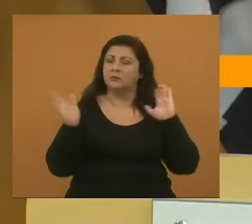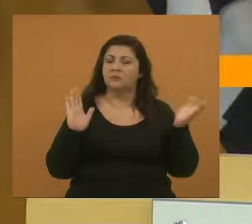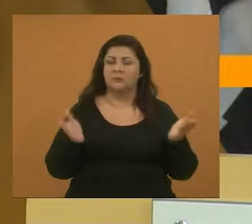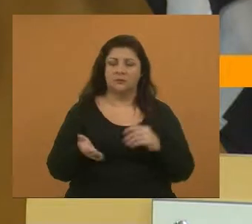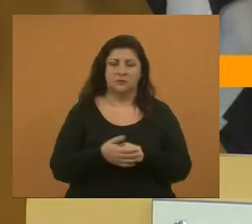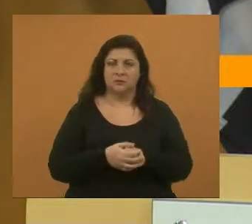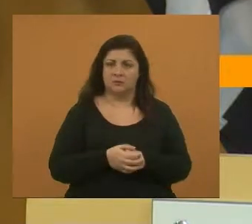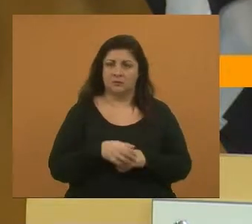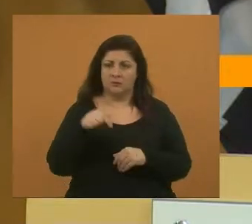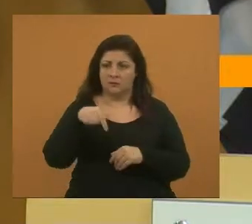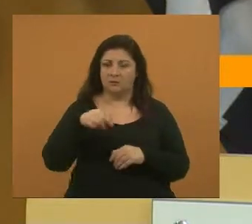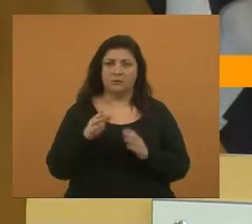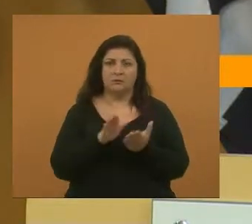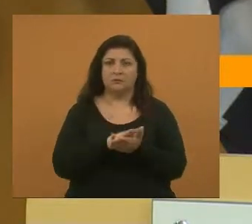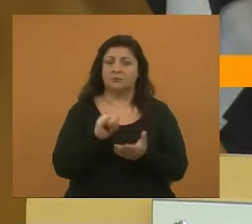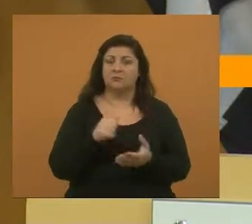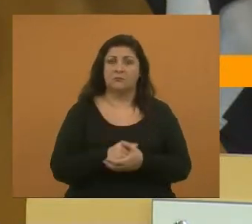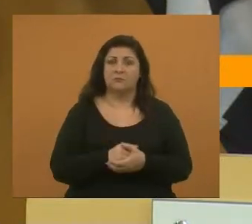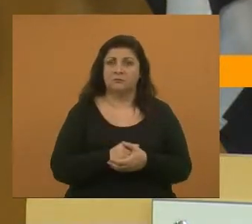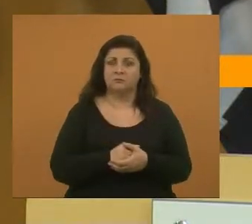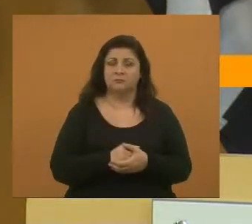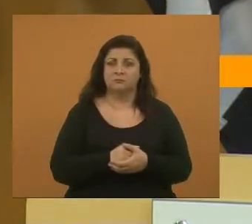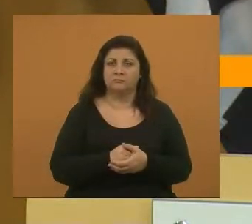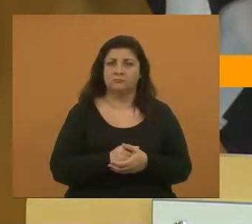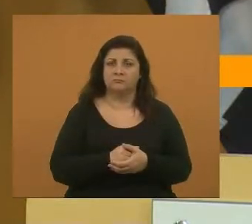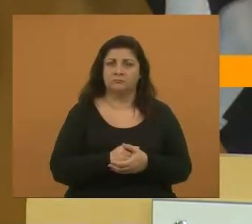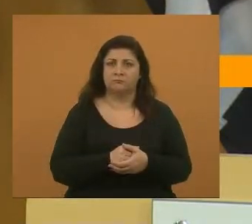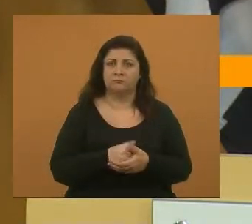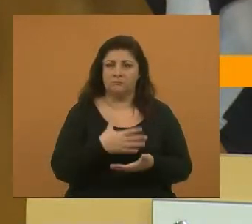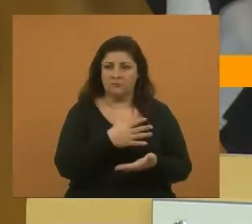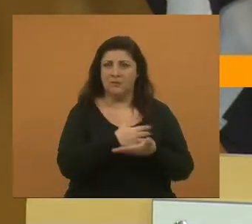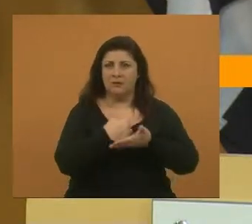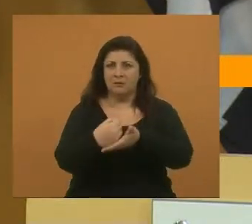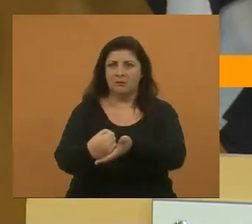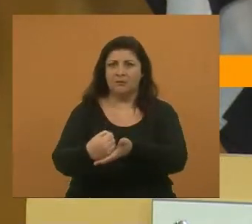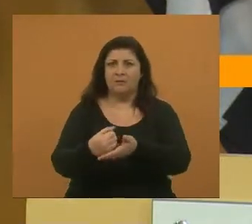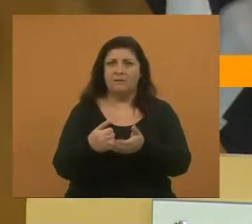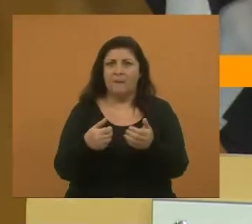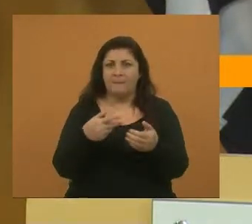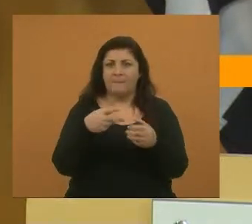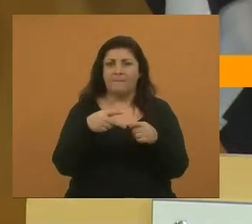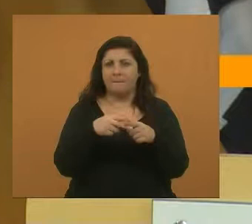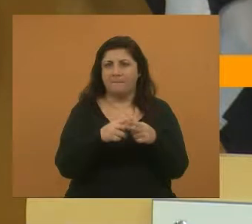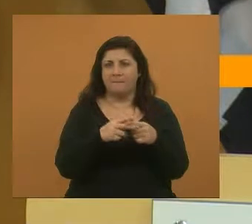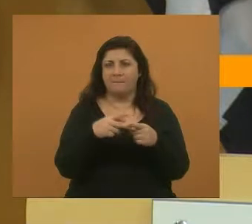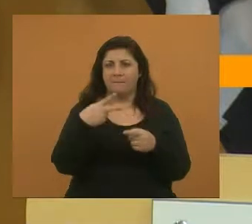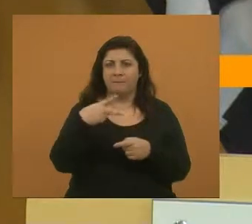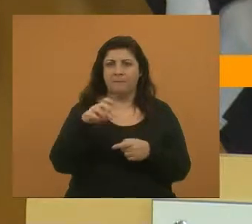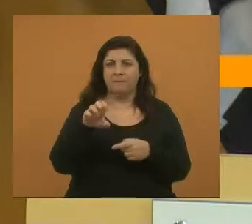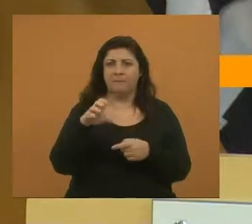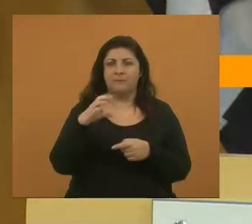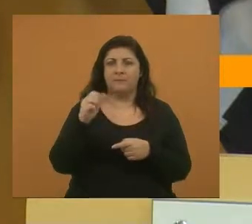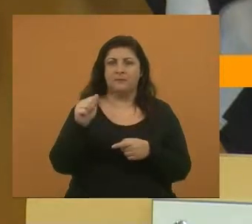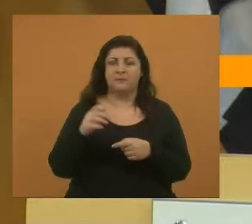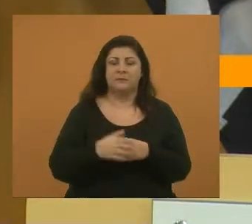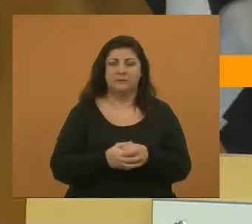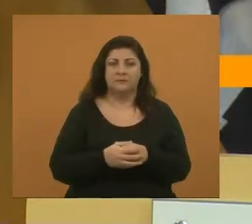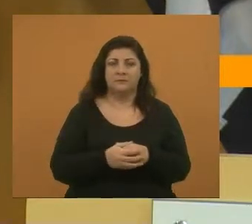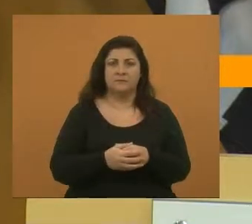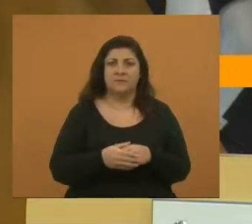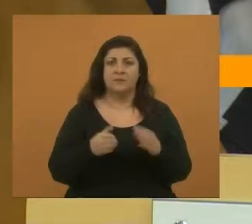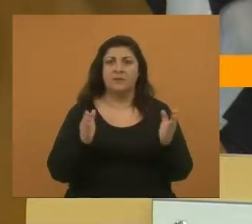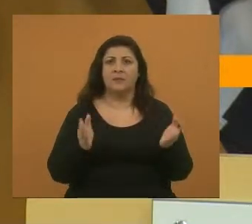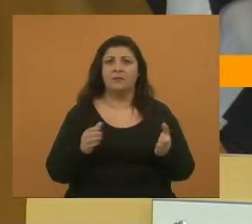de cargas de Jacareí para o transporte de autopeças. Agora a cartada final foi dada pela empresa